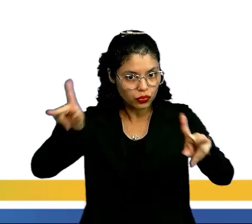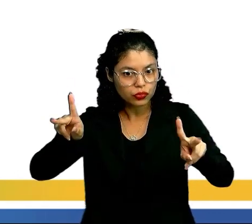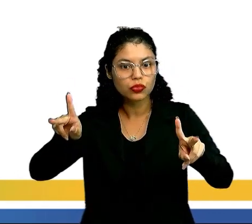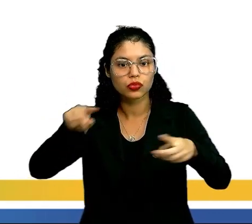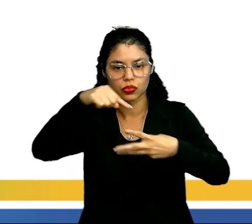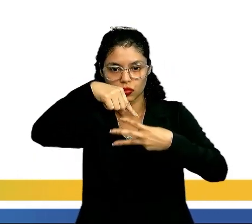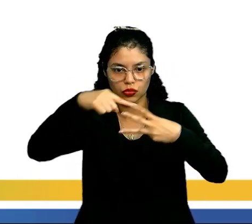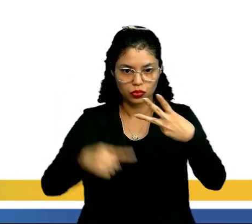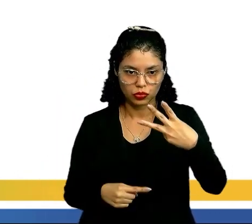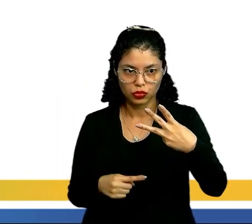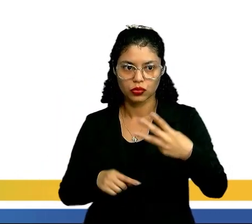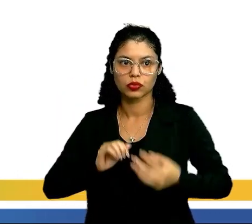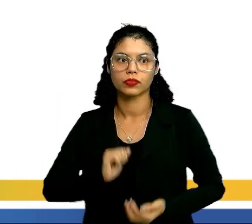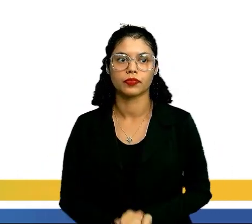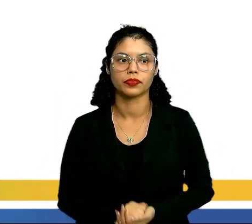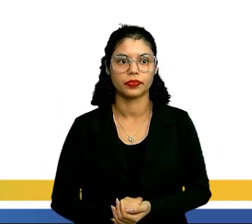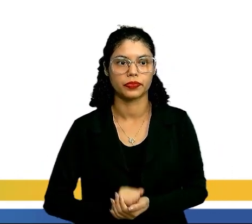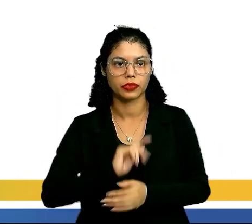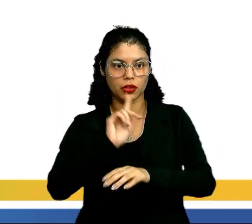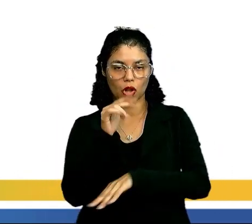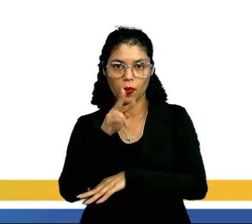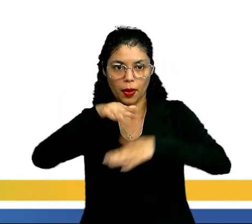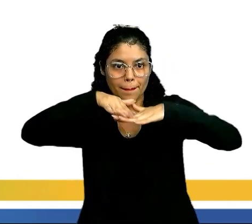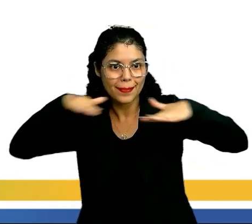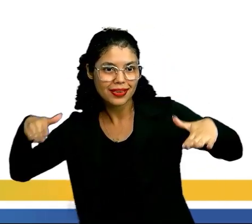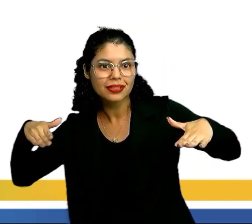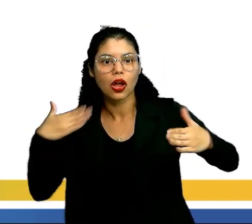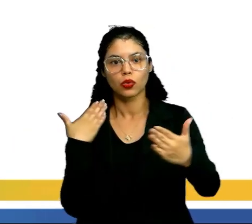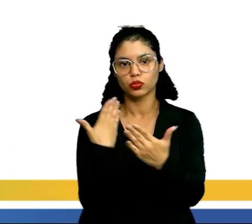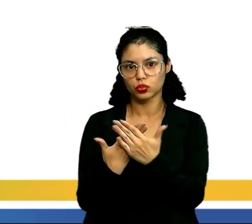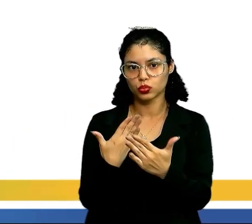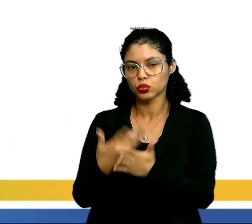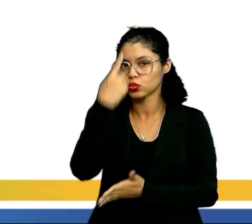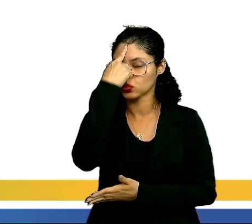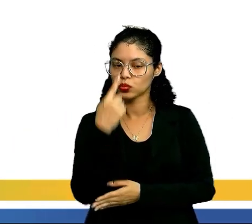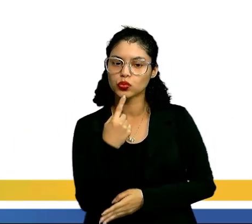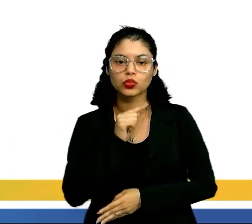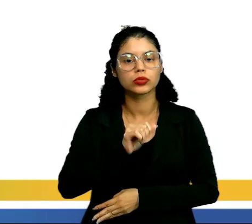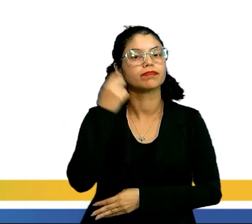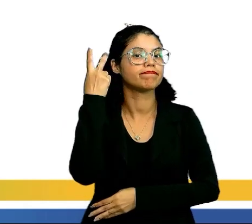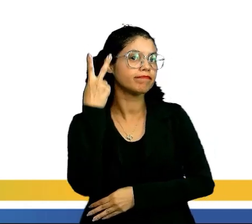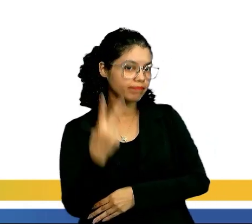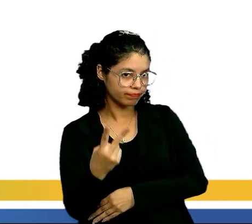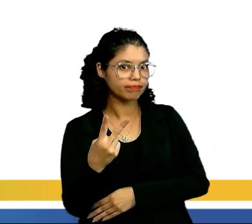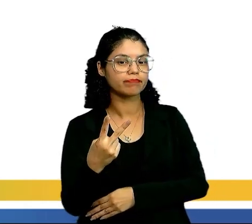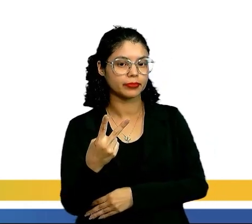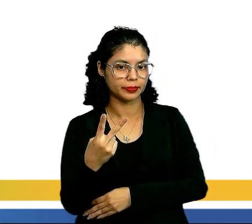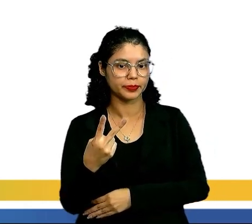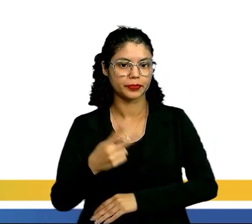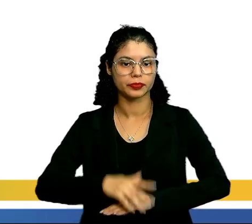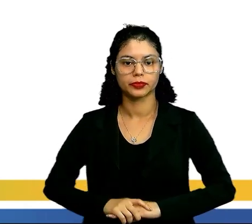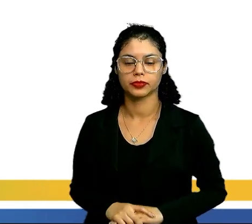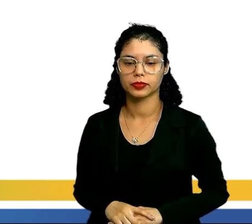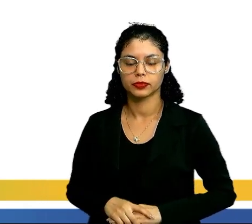tridimensionais, diferente da geometria plana, que é o estudo das figuras